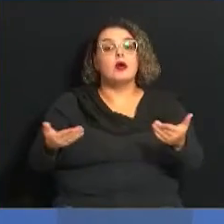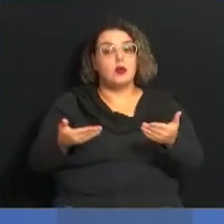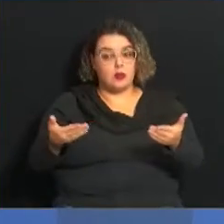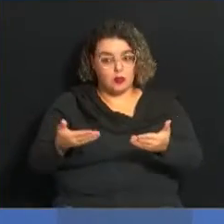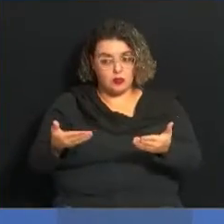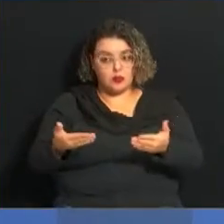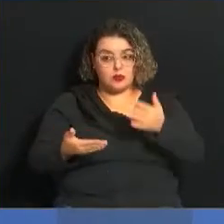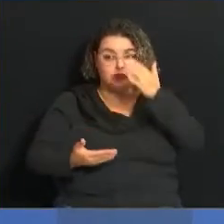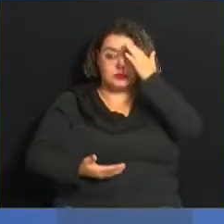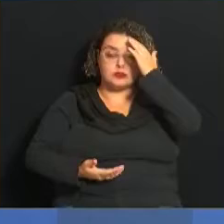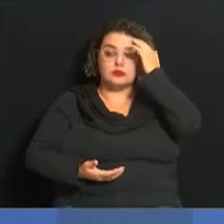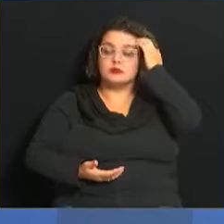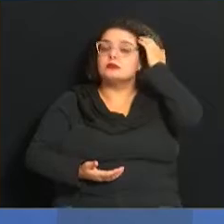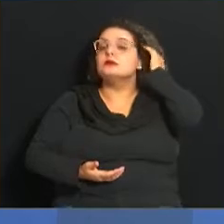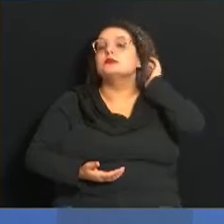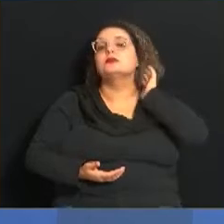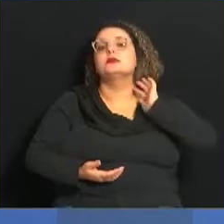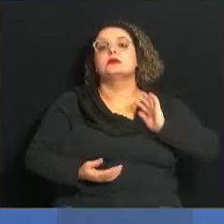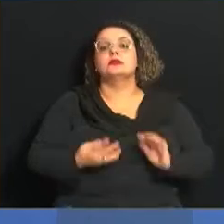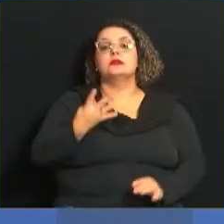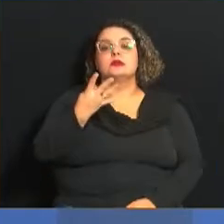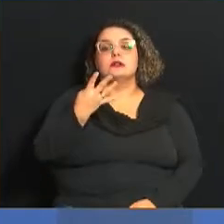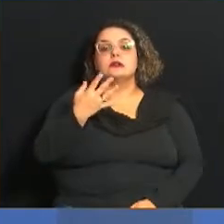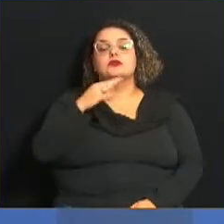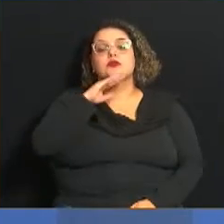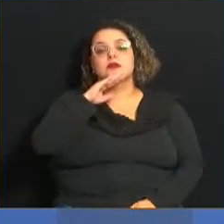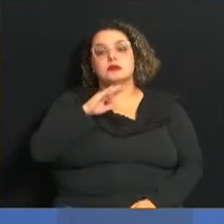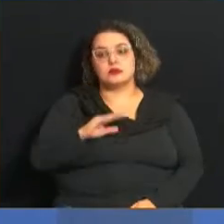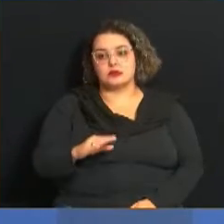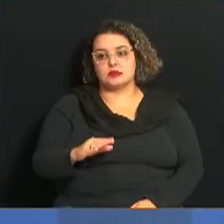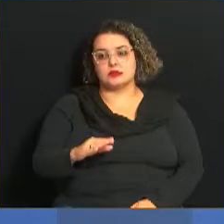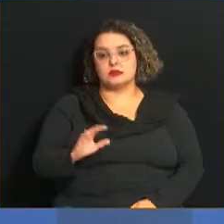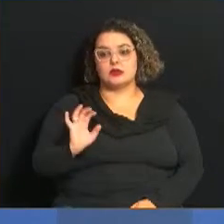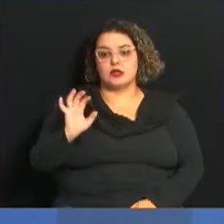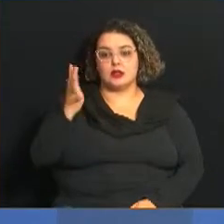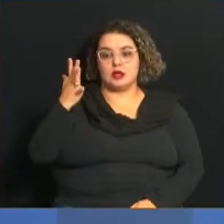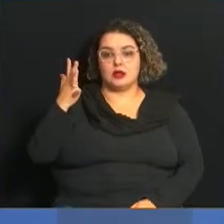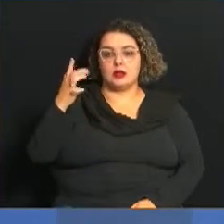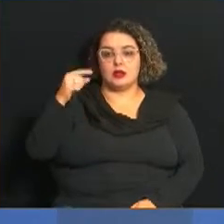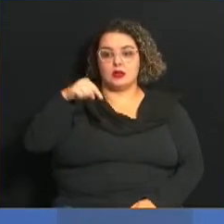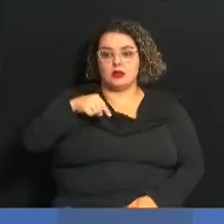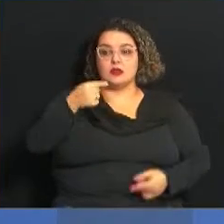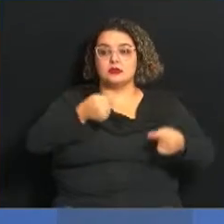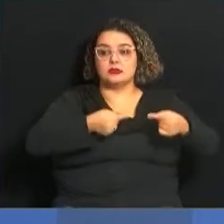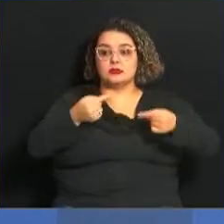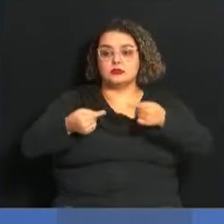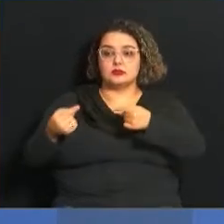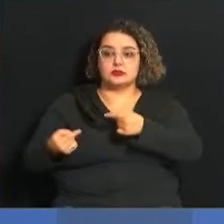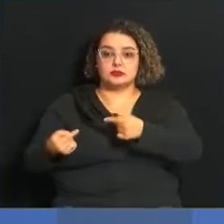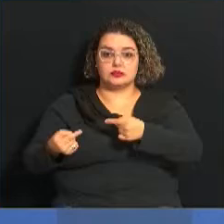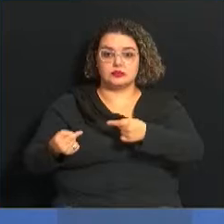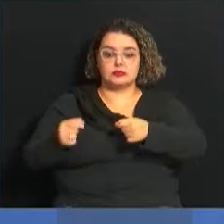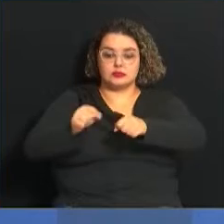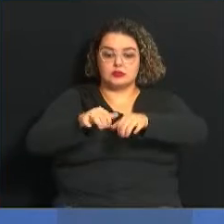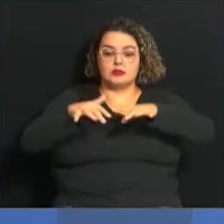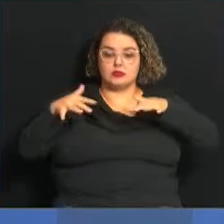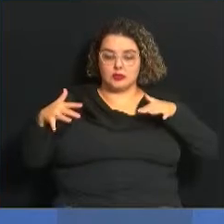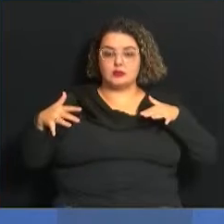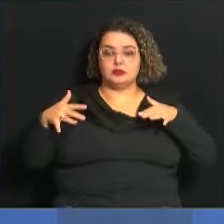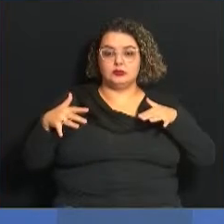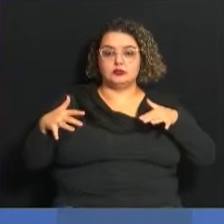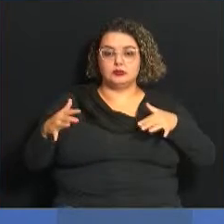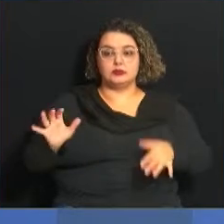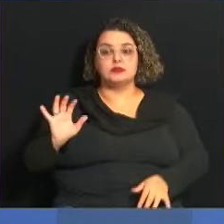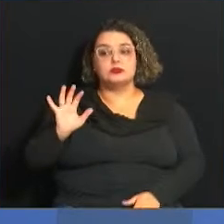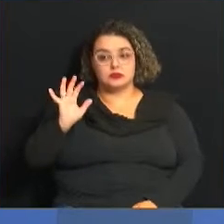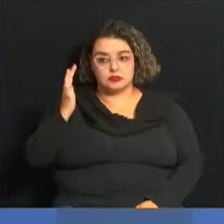a partir das 4 horas da tarde, acontece essa discussão em uma audiência pública que será